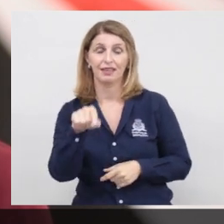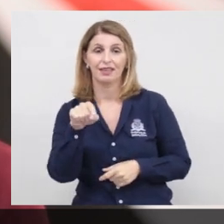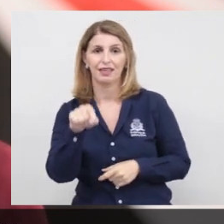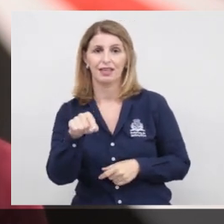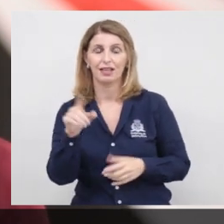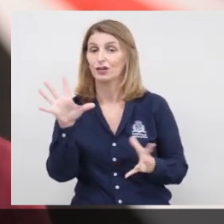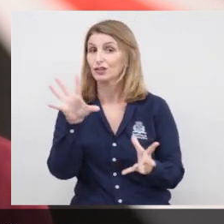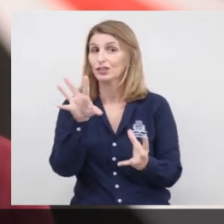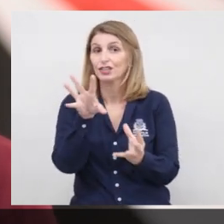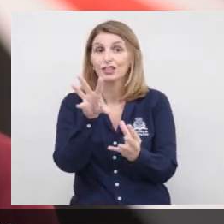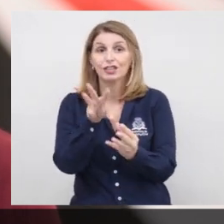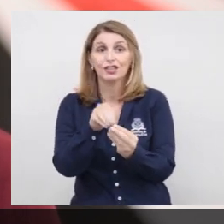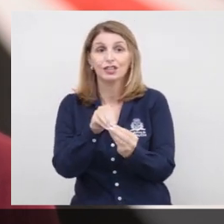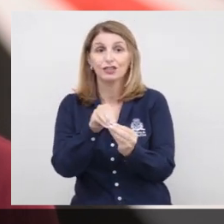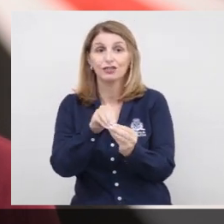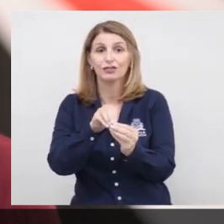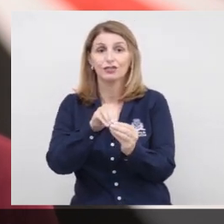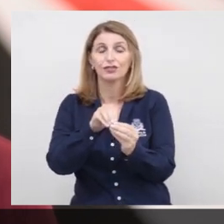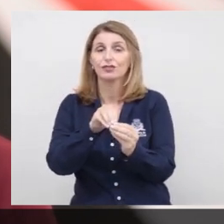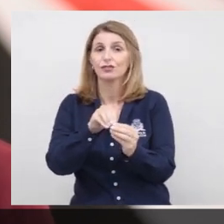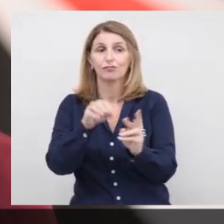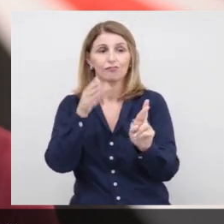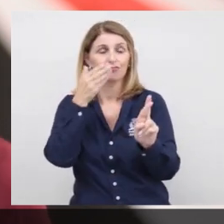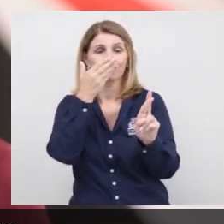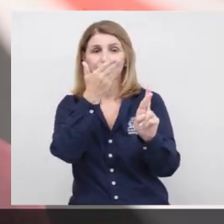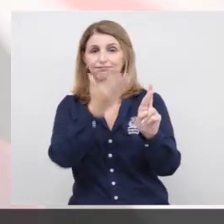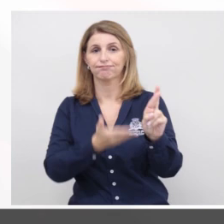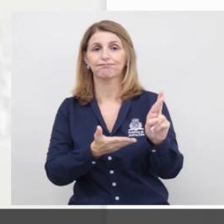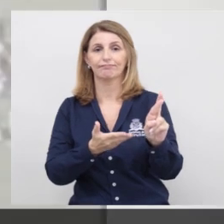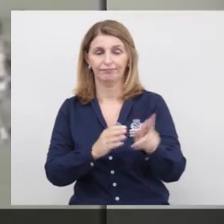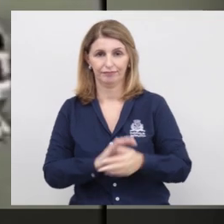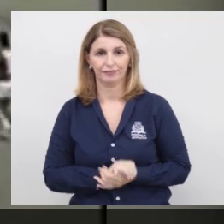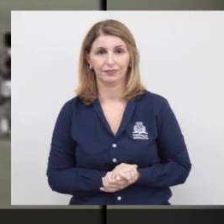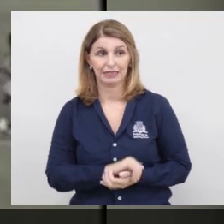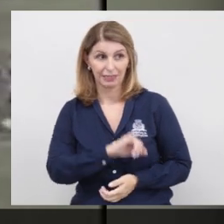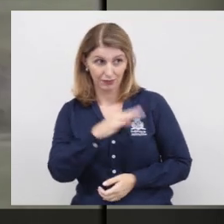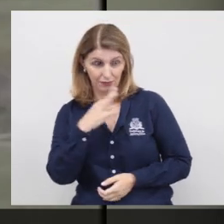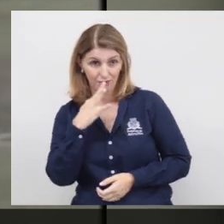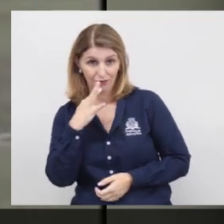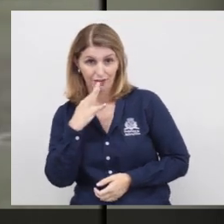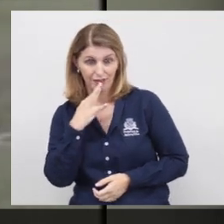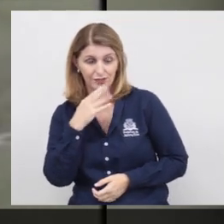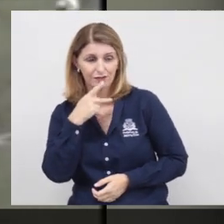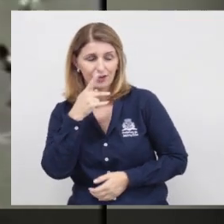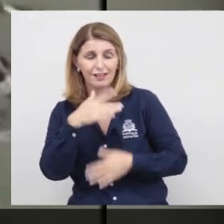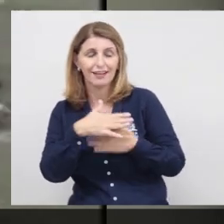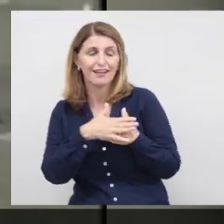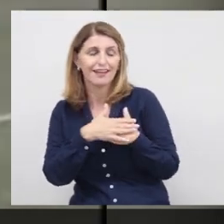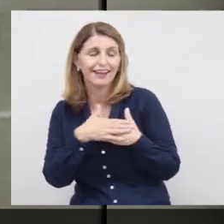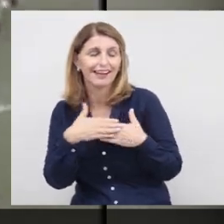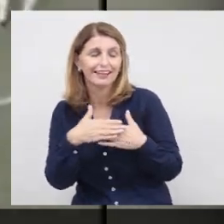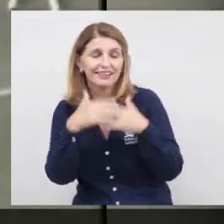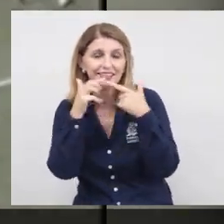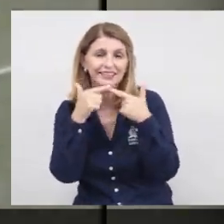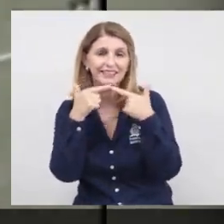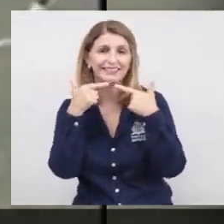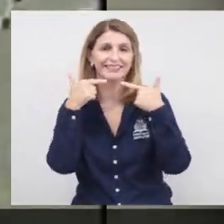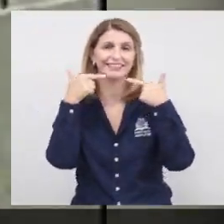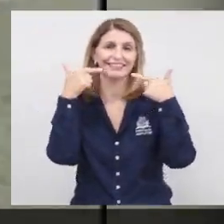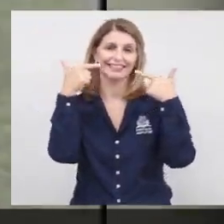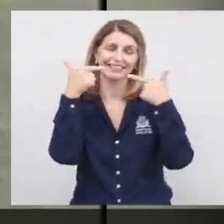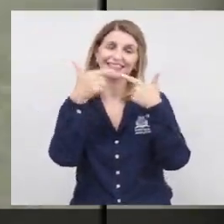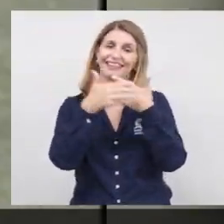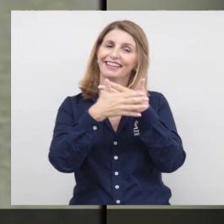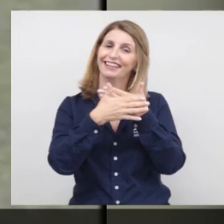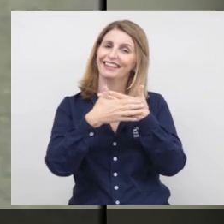dizer que ele é a síntese do ídolo esportivo Quem te conhece fala com afeto fala com